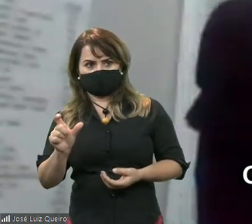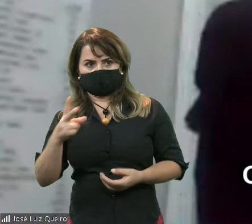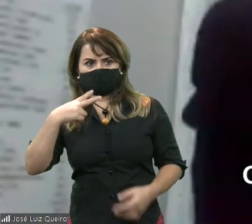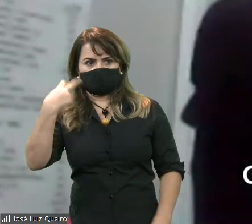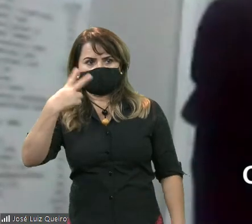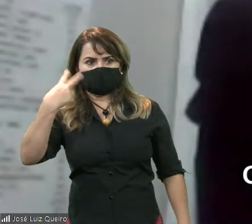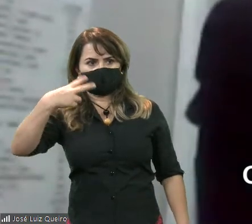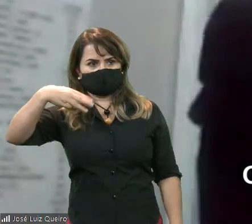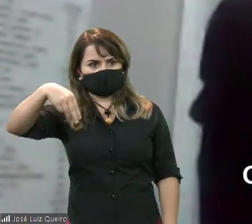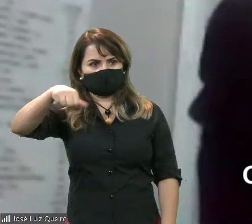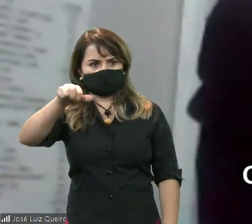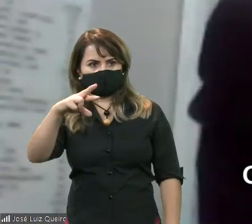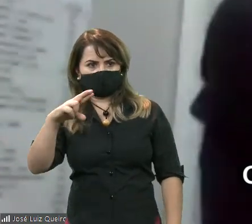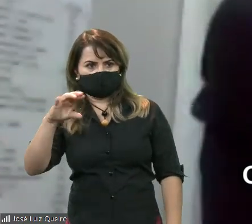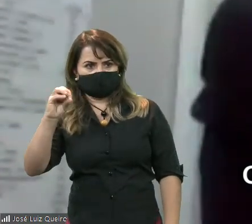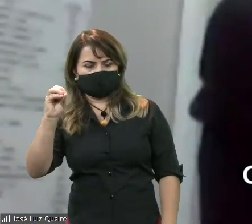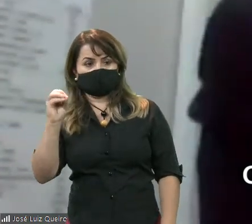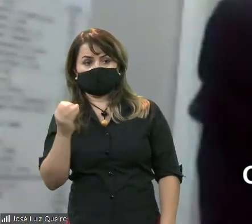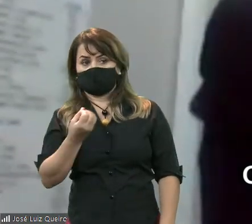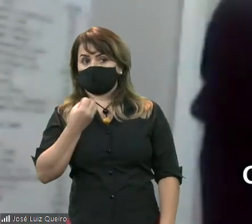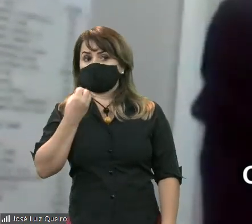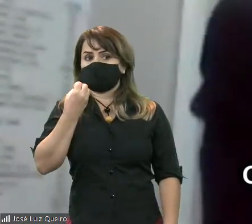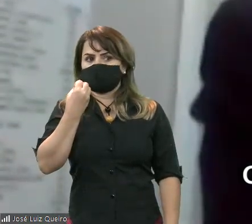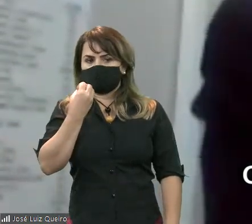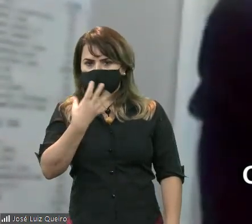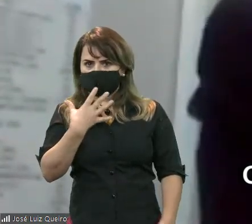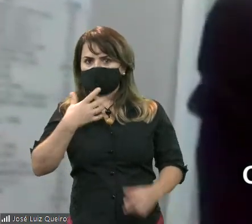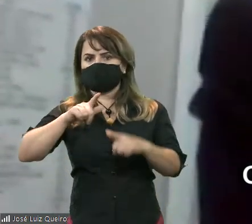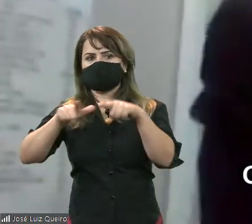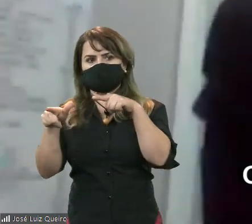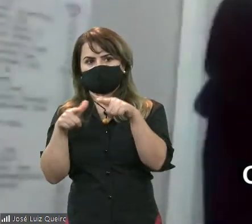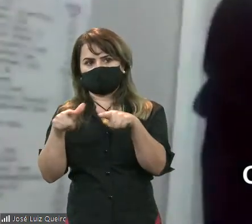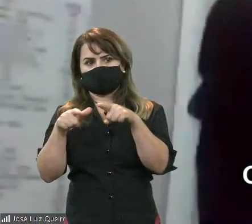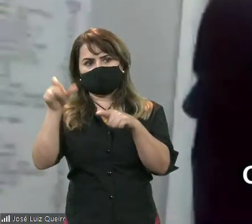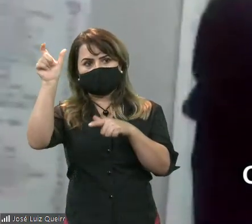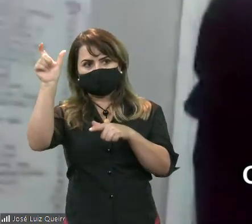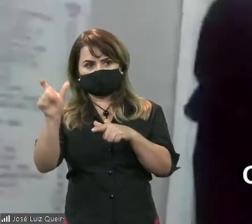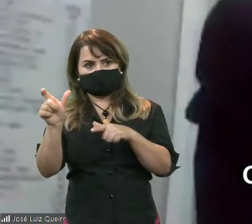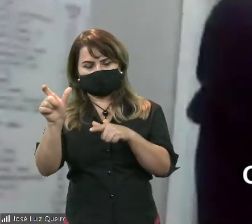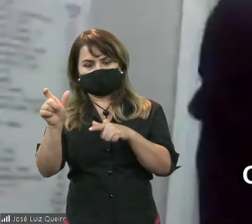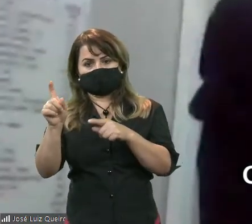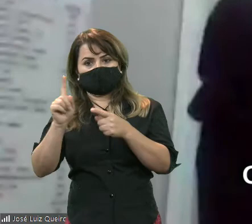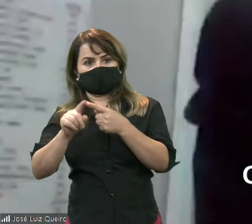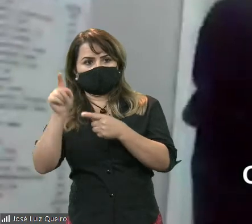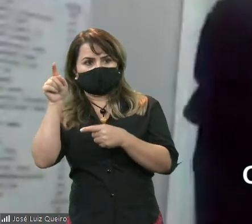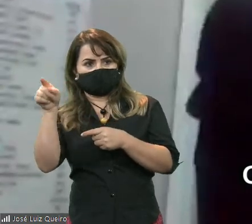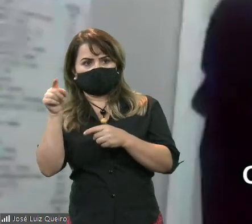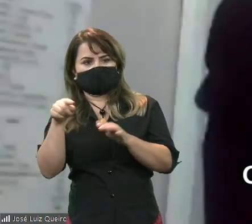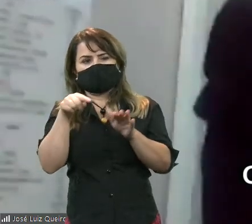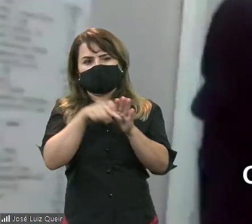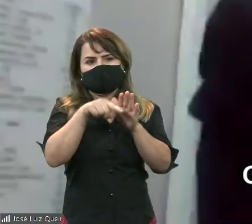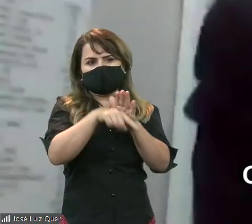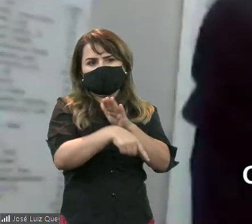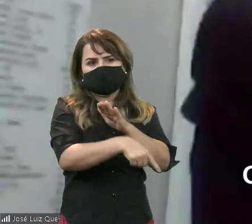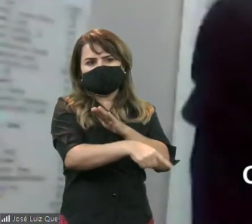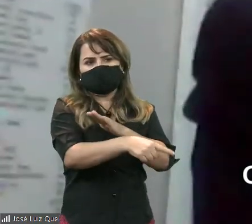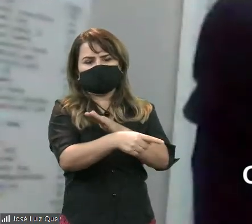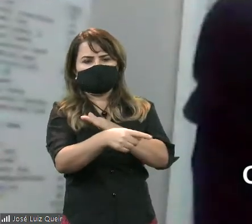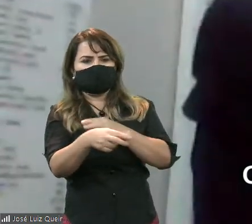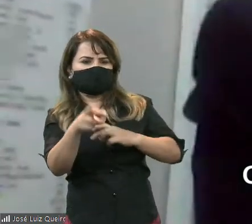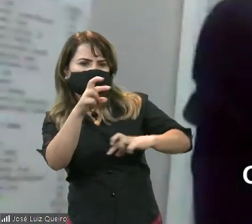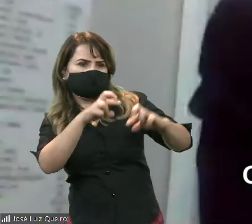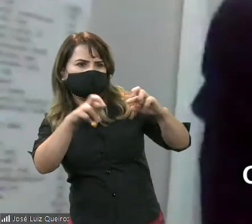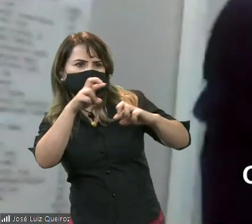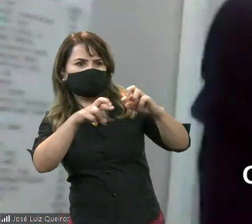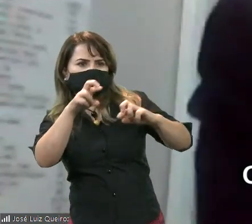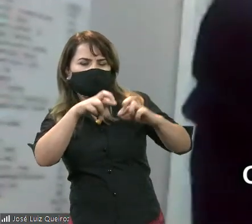pois esse é um dos trabalhos do vereador, né? Você pesquisar, investigar, ir atrás das informações,